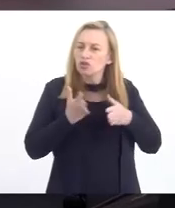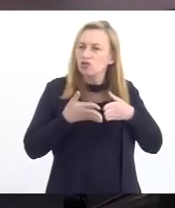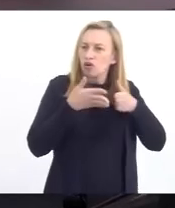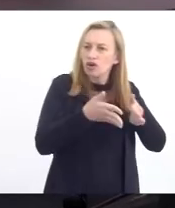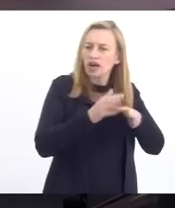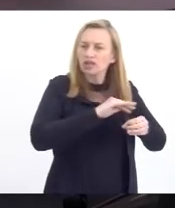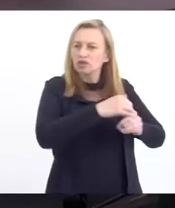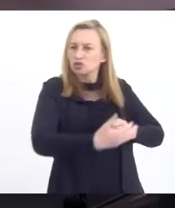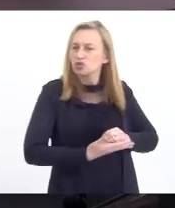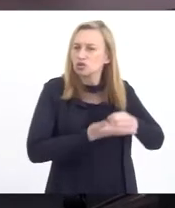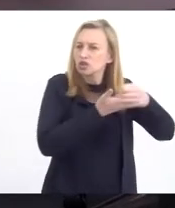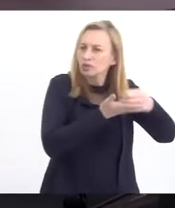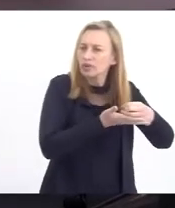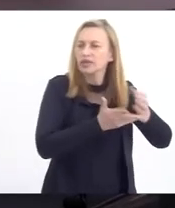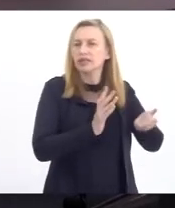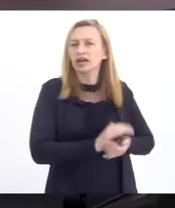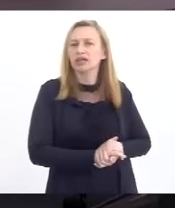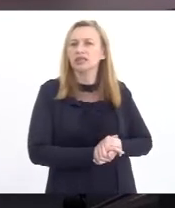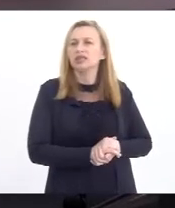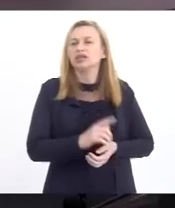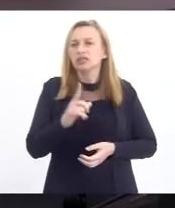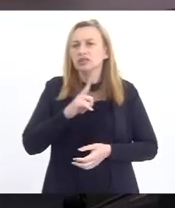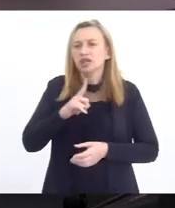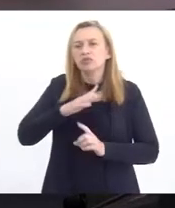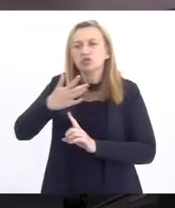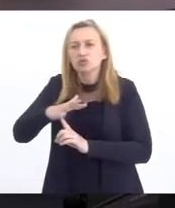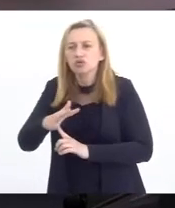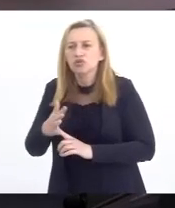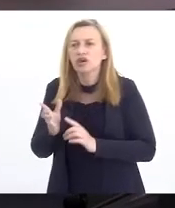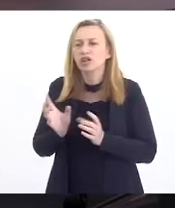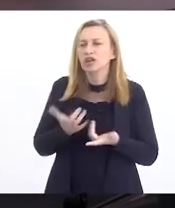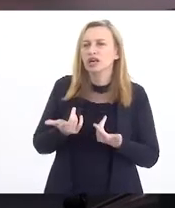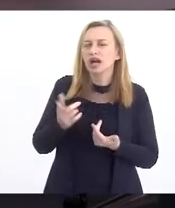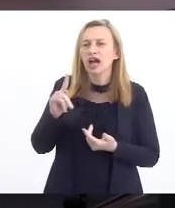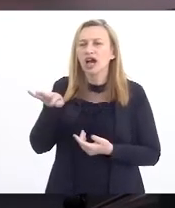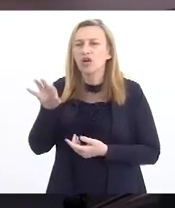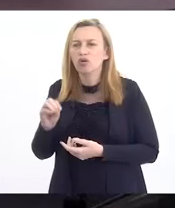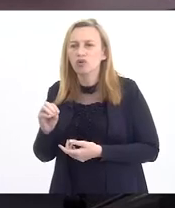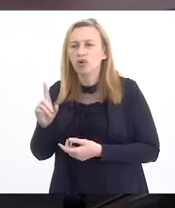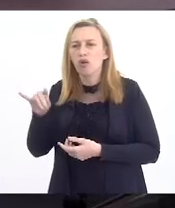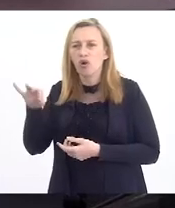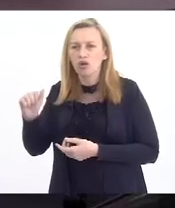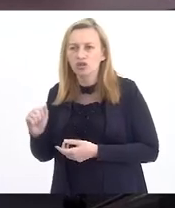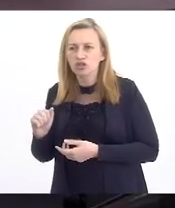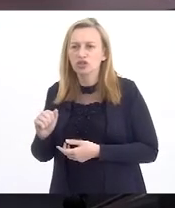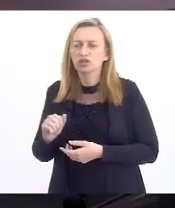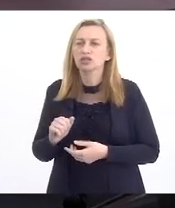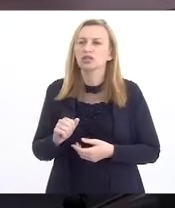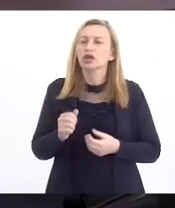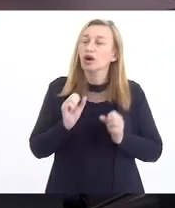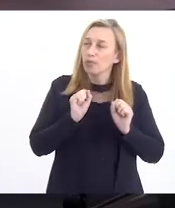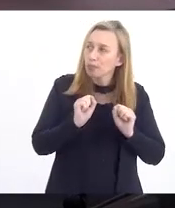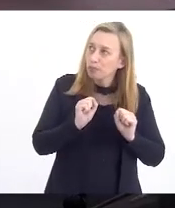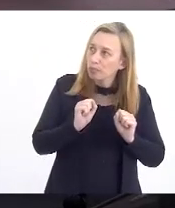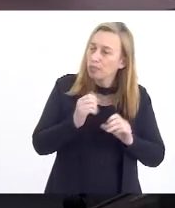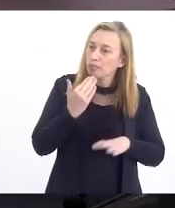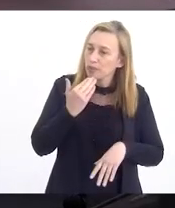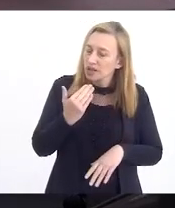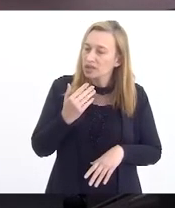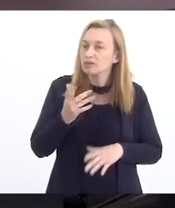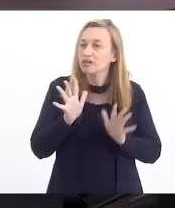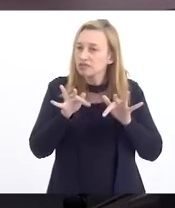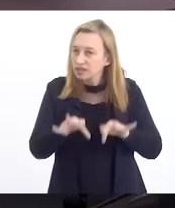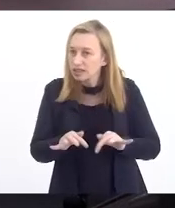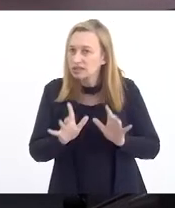de sustentabilidade, nós temos feiras agroecológicas, nós temos ações... Dani, por gentileza, eu gostaria que você